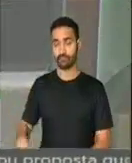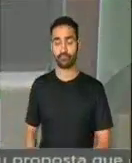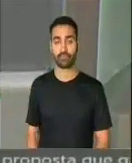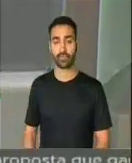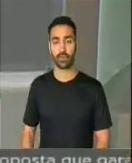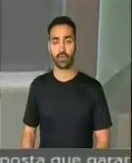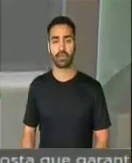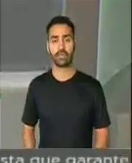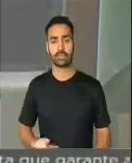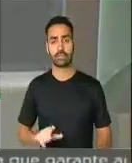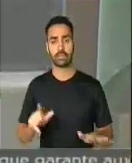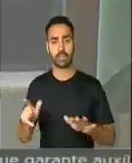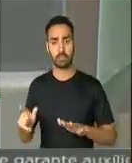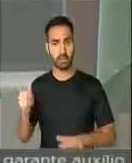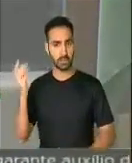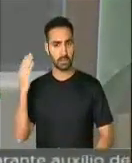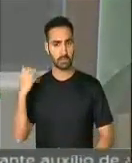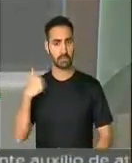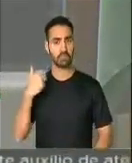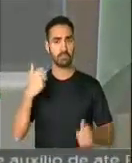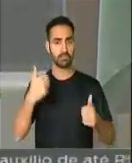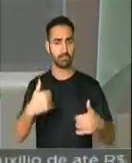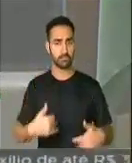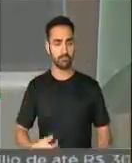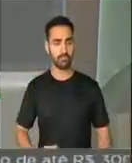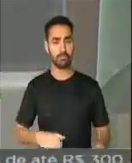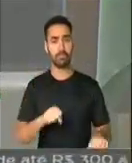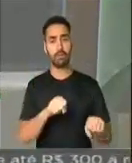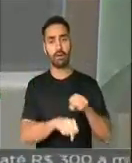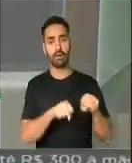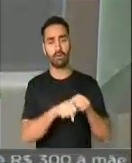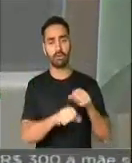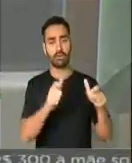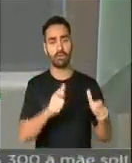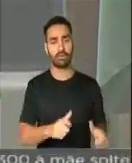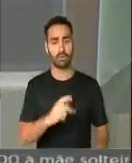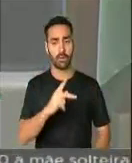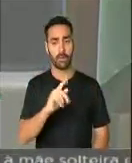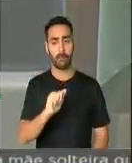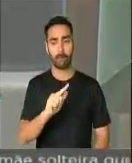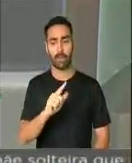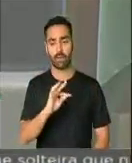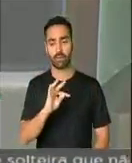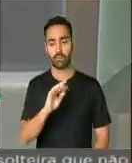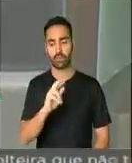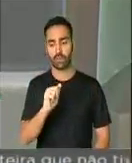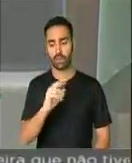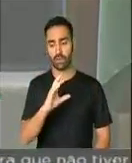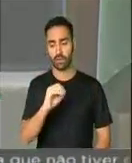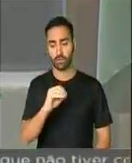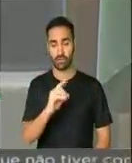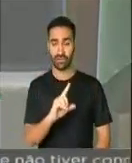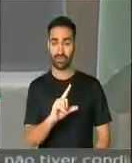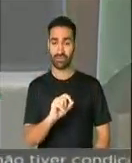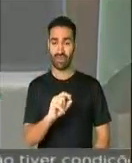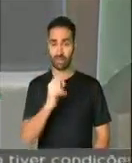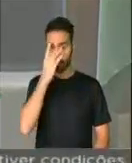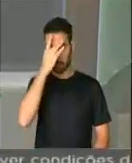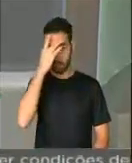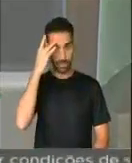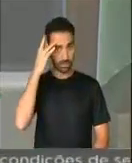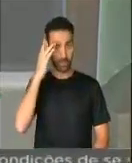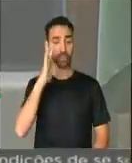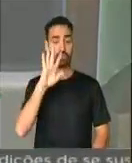Falei na semana passada de uma chacina no município de Pau d'Arco, quando 10 poceiros da Fazenda Santa